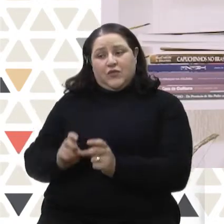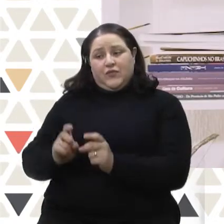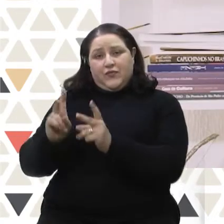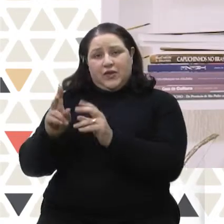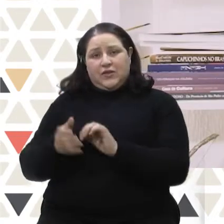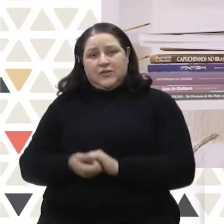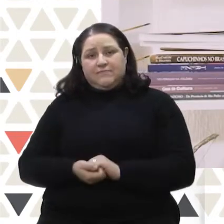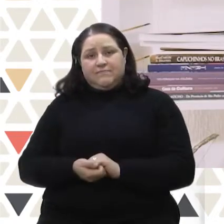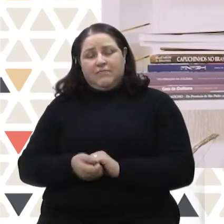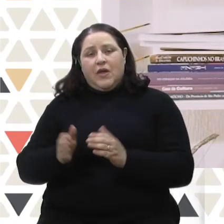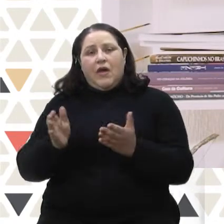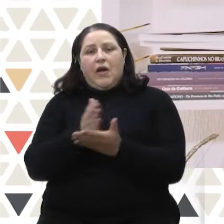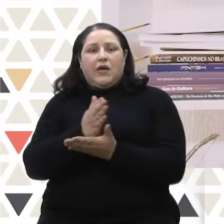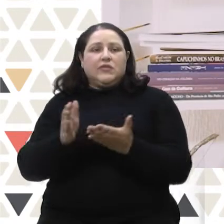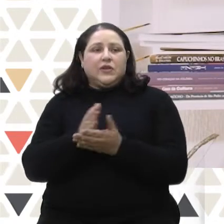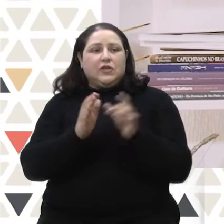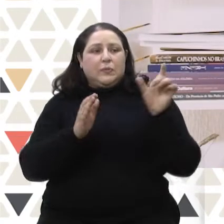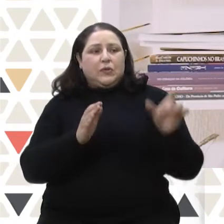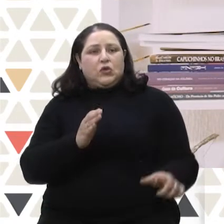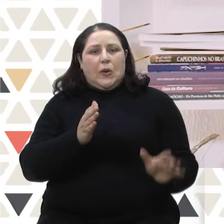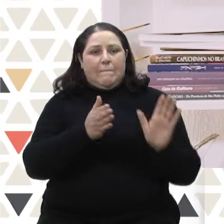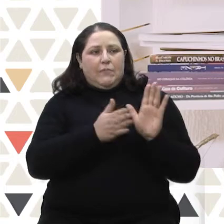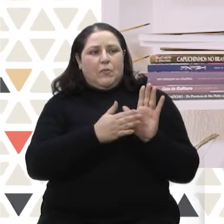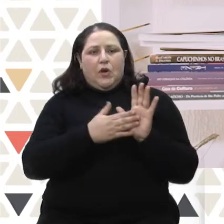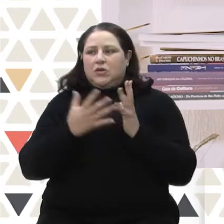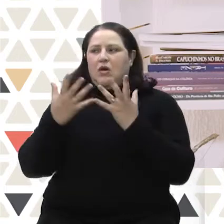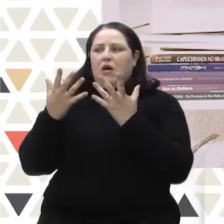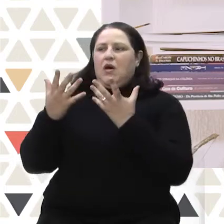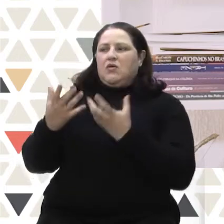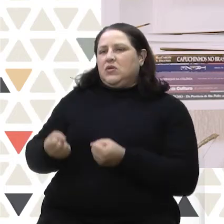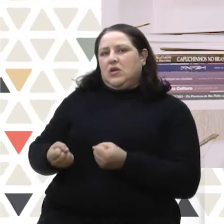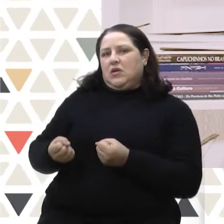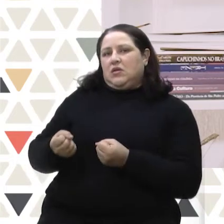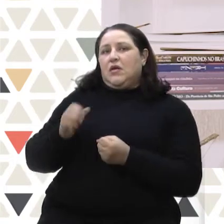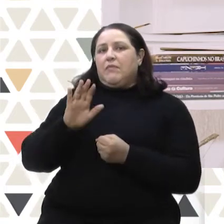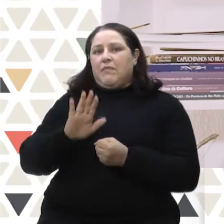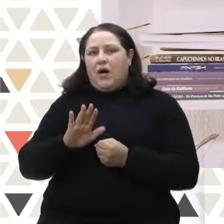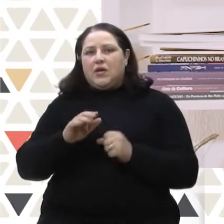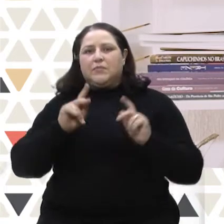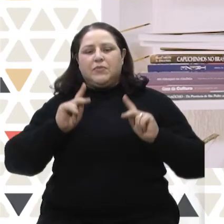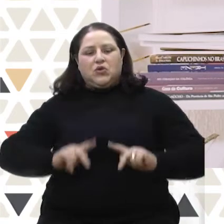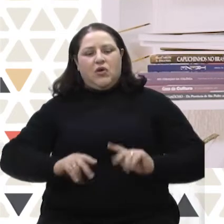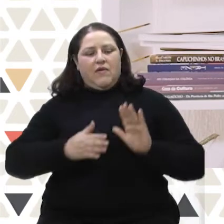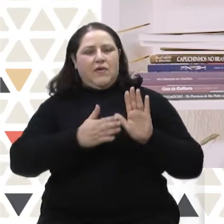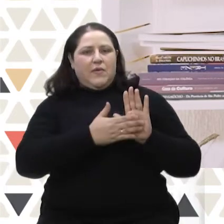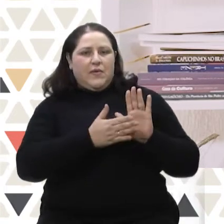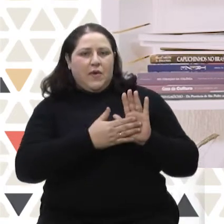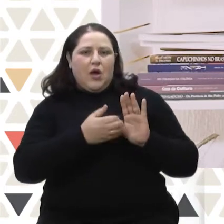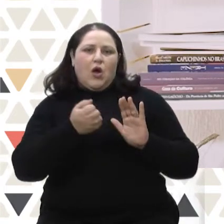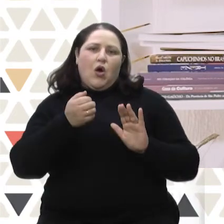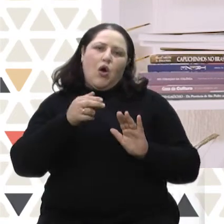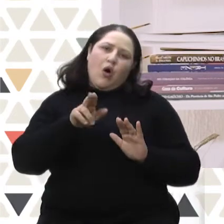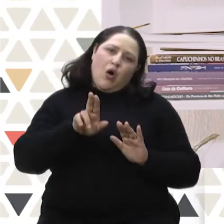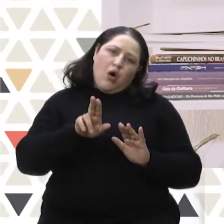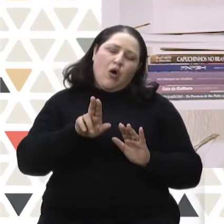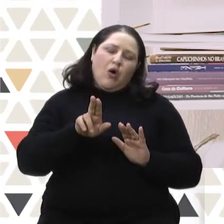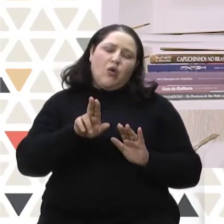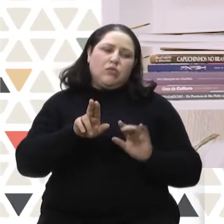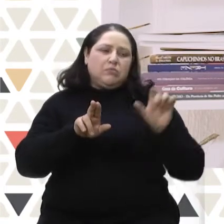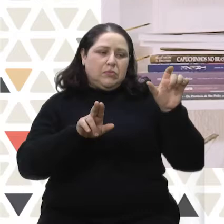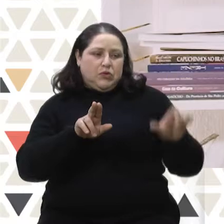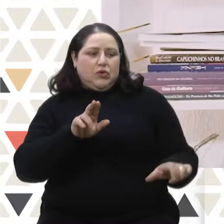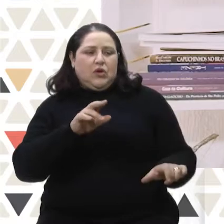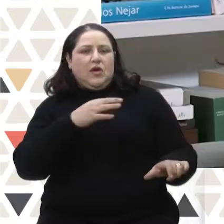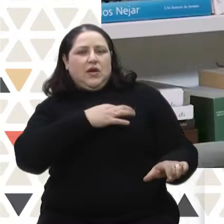Né? Nesse caso, não há necessidade de se ter o aceite dessa proposta, que nada mais é do que uma proposta, seja ela feita